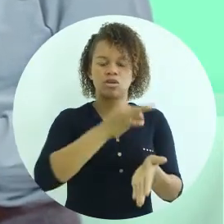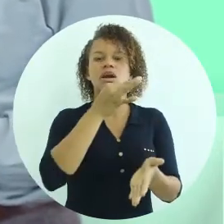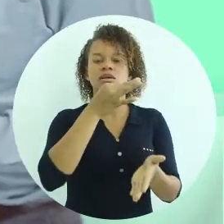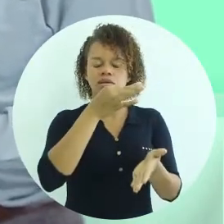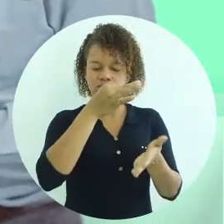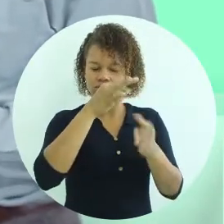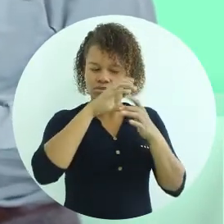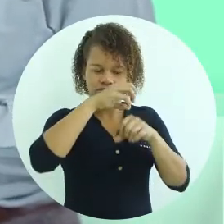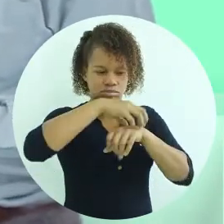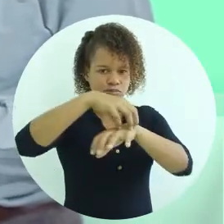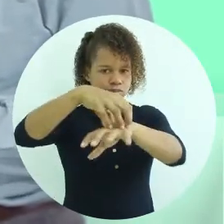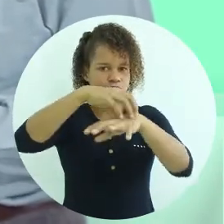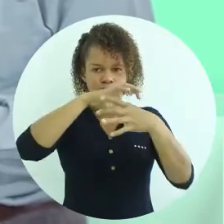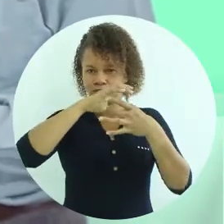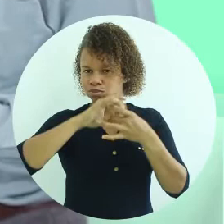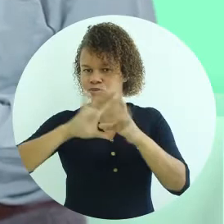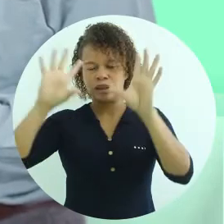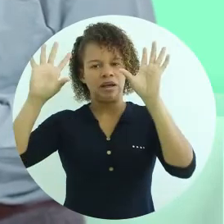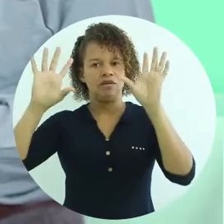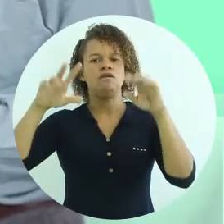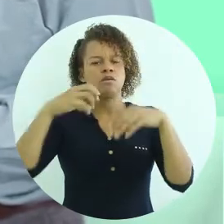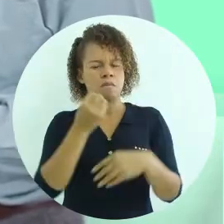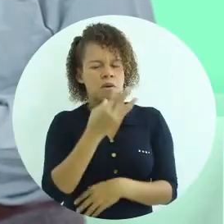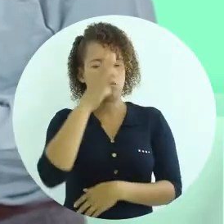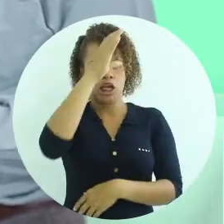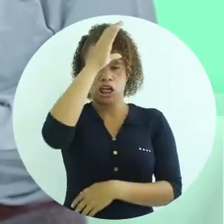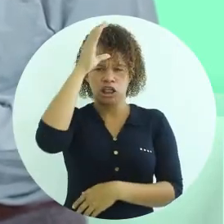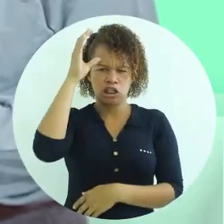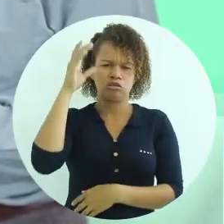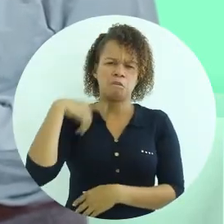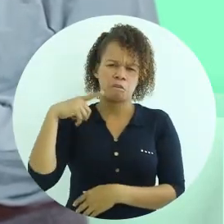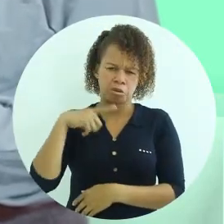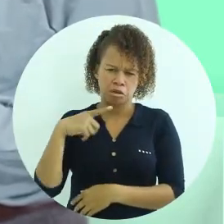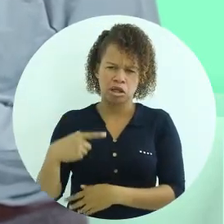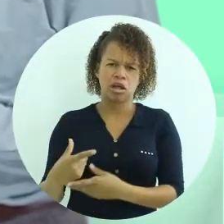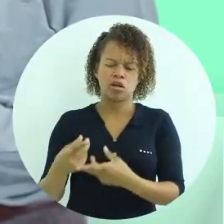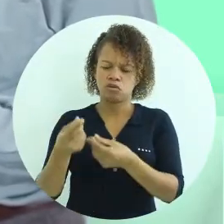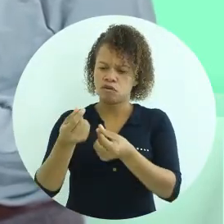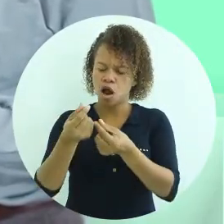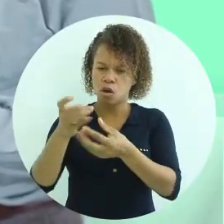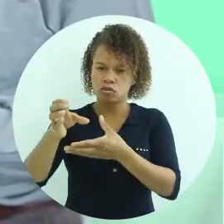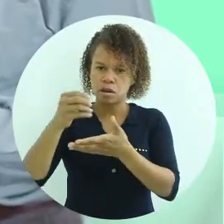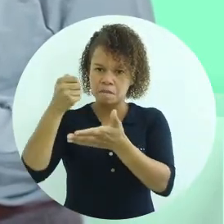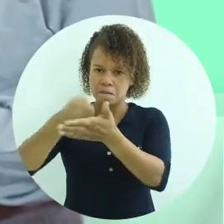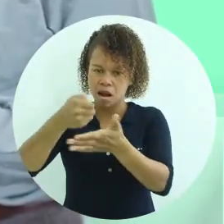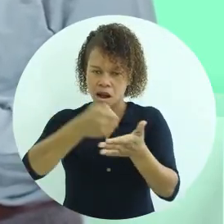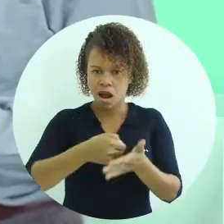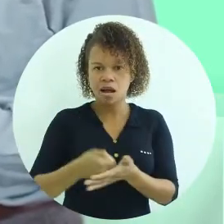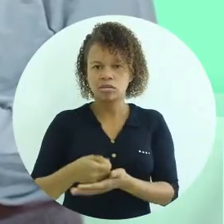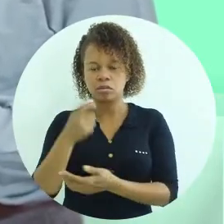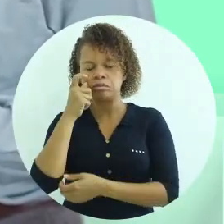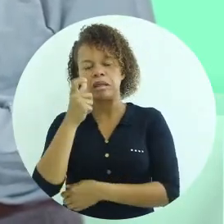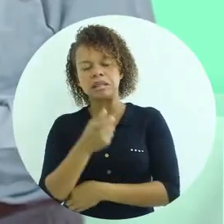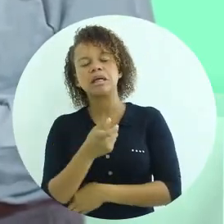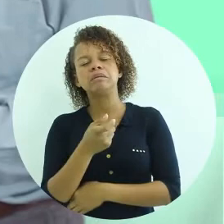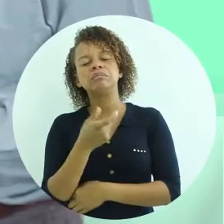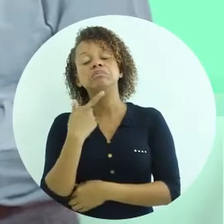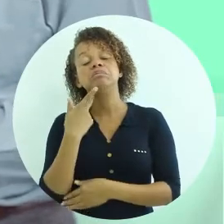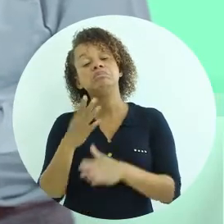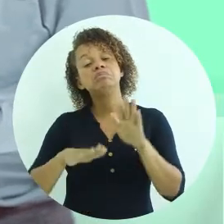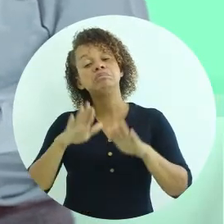aduaneiro, né? Que aí você pode ter bons clientes aí e os valores que você paga por um desembaraço são interessantes, né? Dá para seguir uma